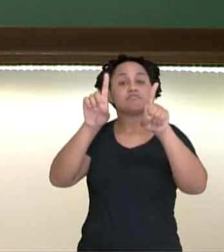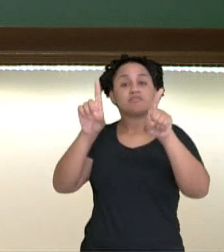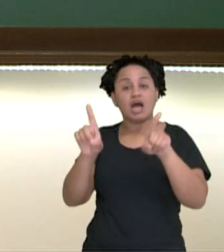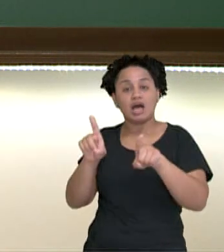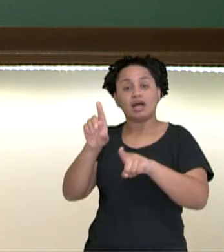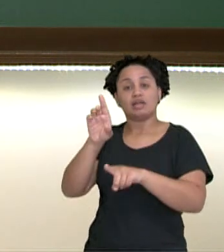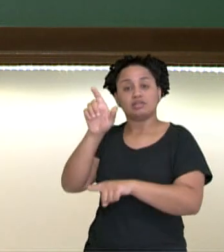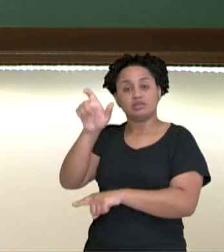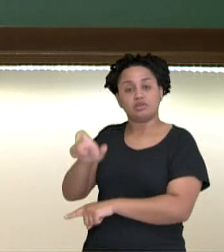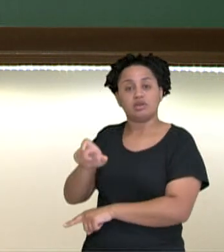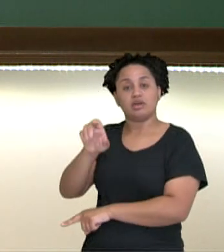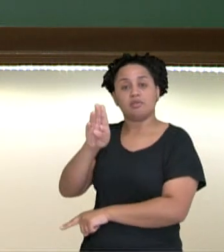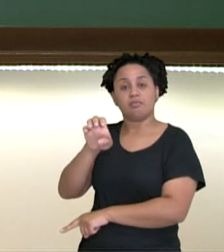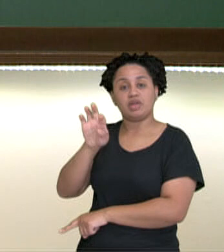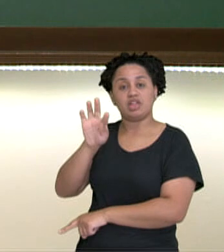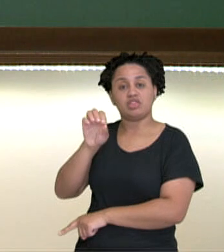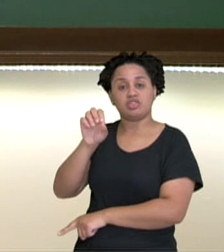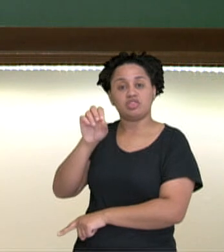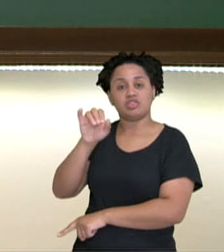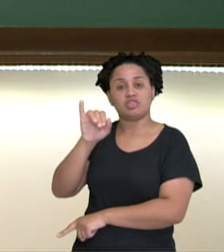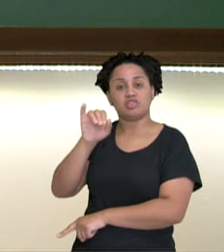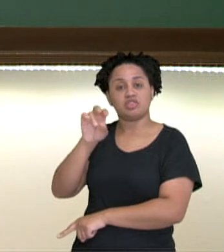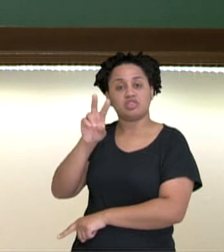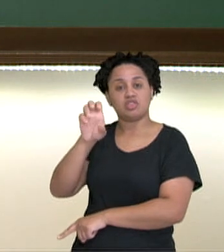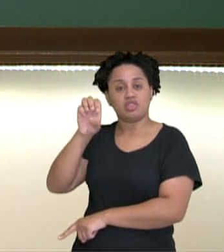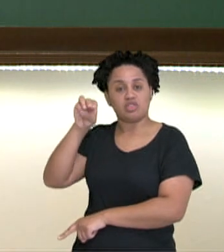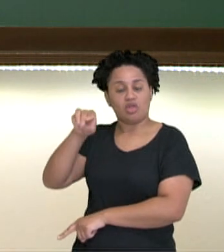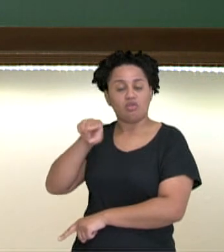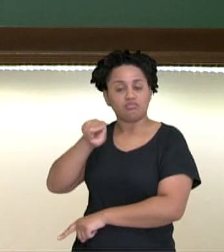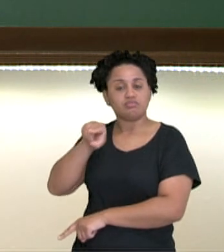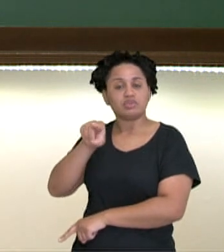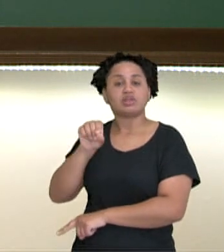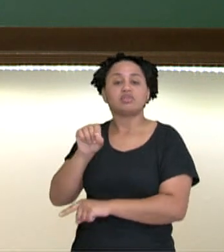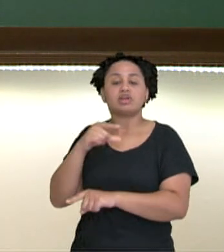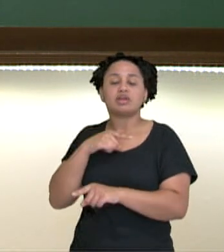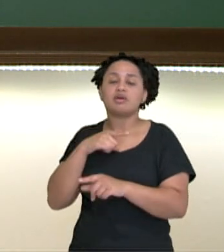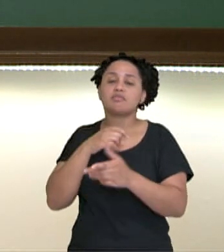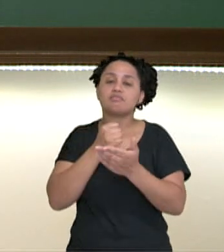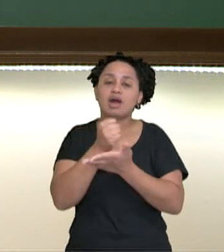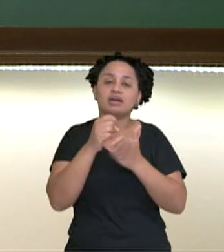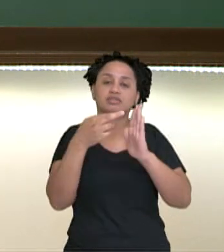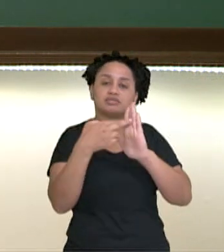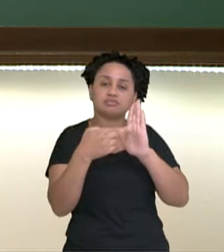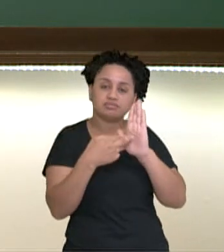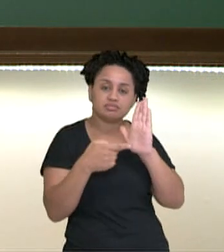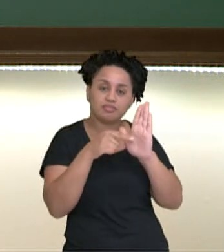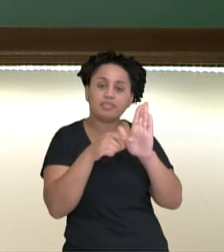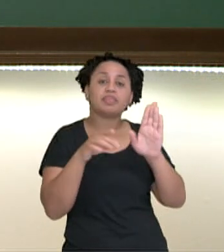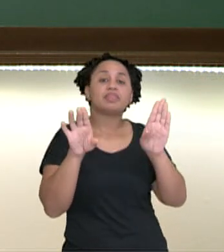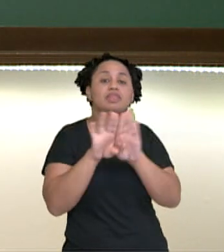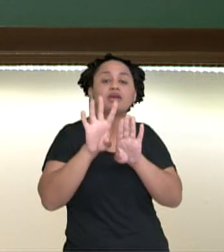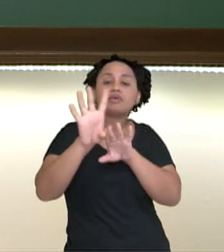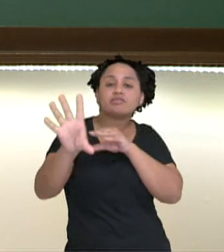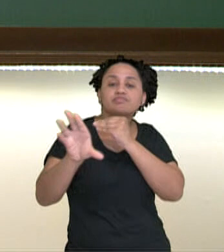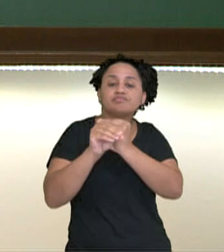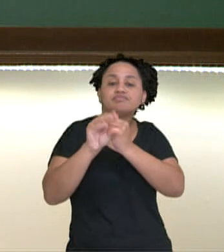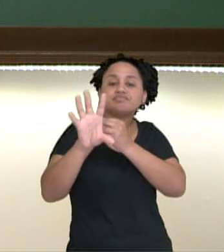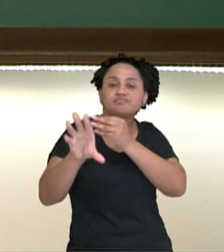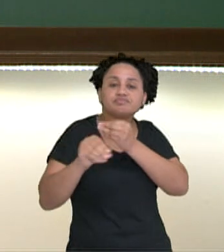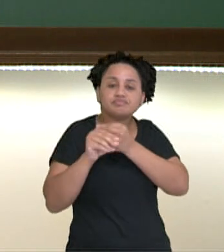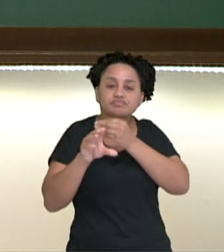além de seguir o pai da sinfonia, seguindo as estruturas básicas, também agrega